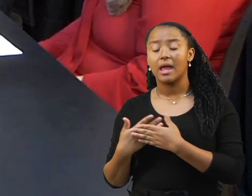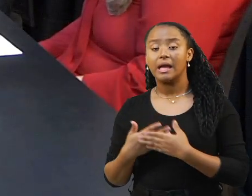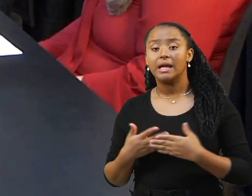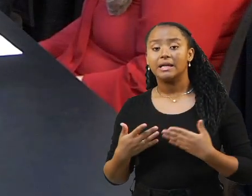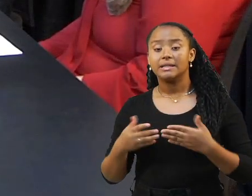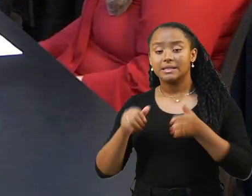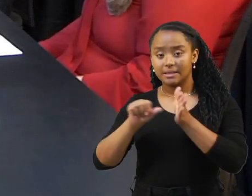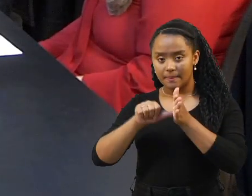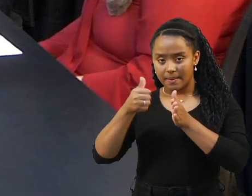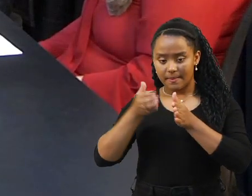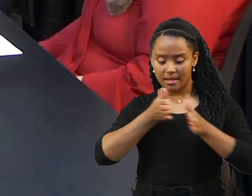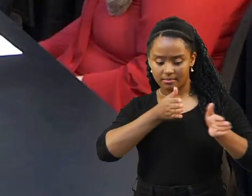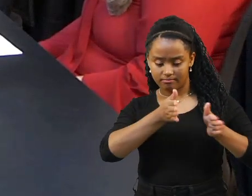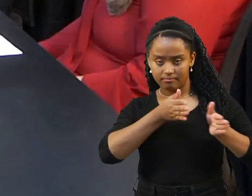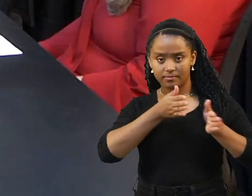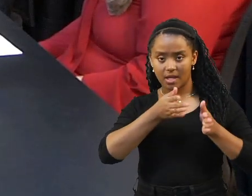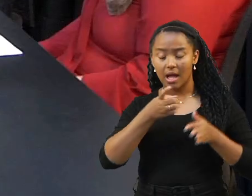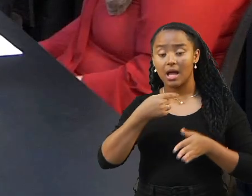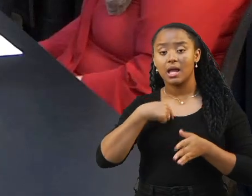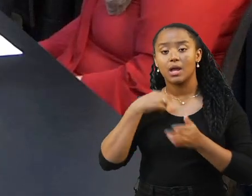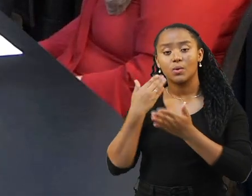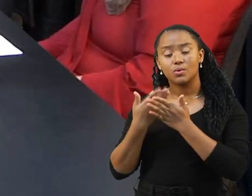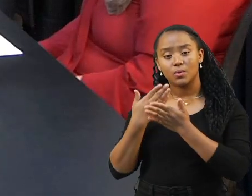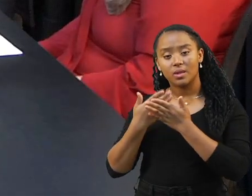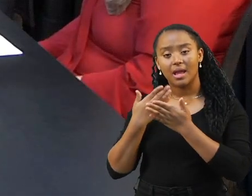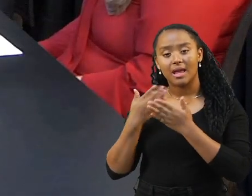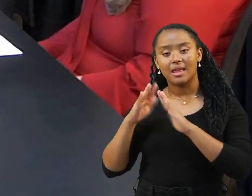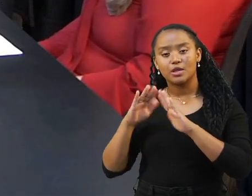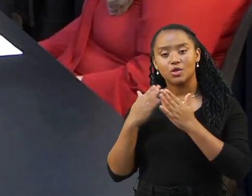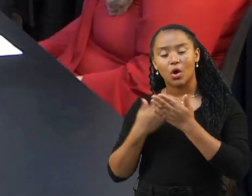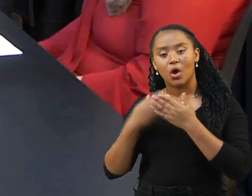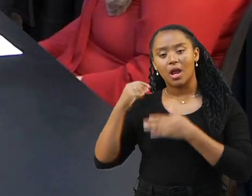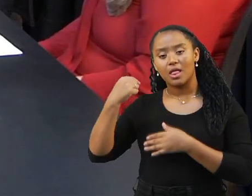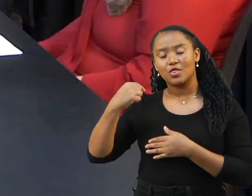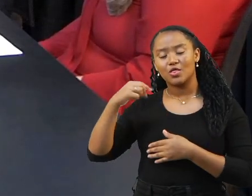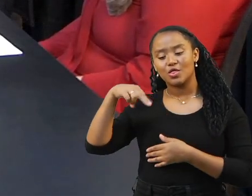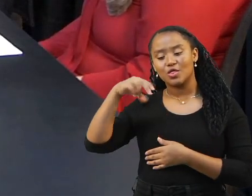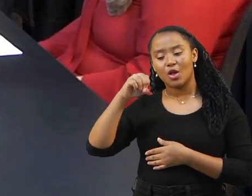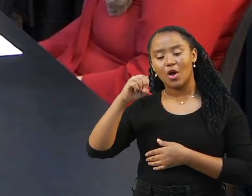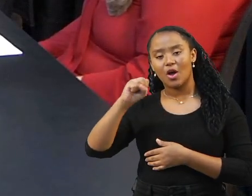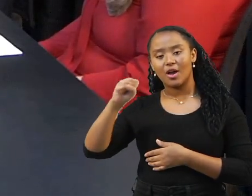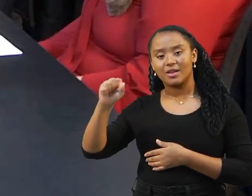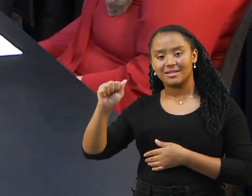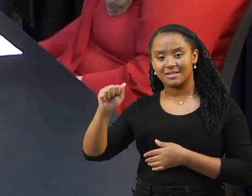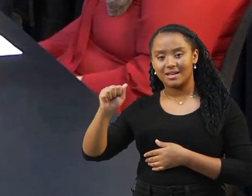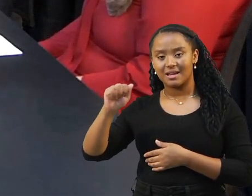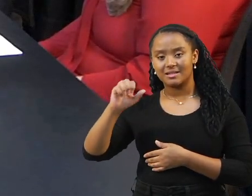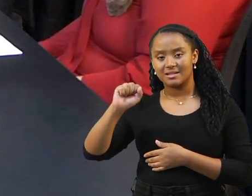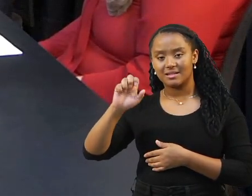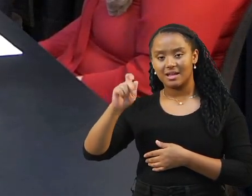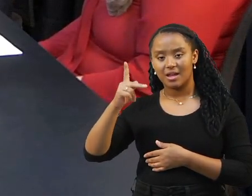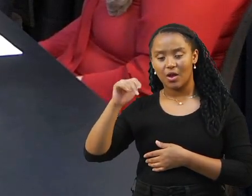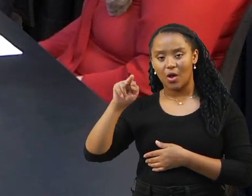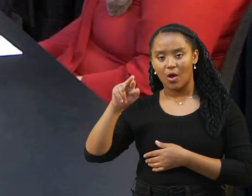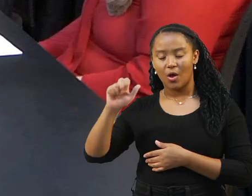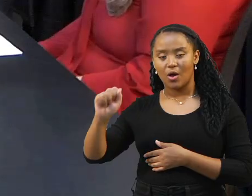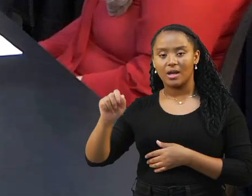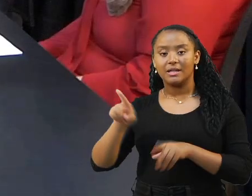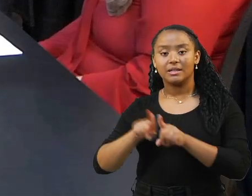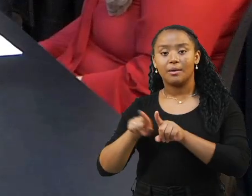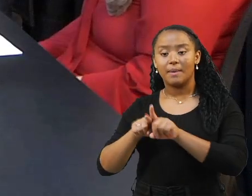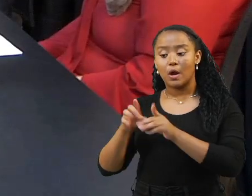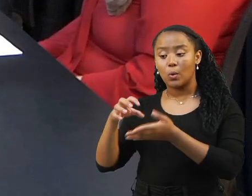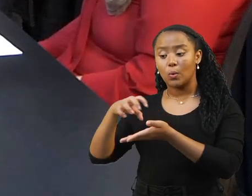na primeira fase, eu estudei no Colégio Nossa Senhora, no grupo escolar 13 de